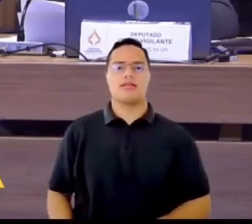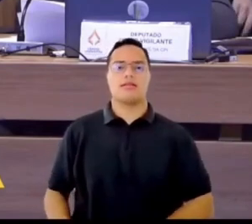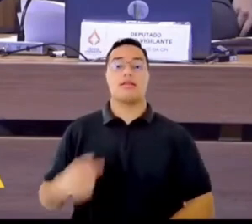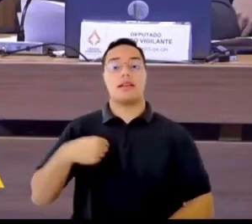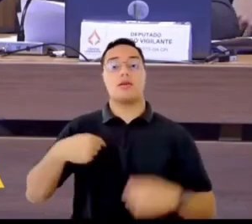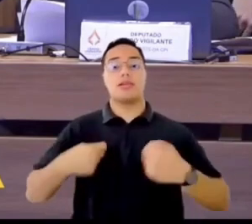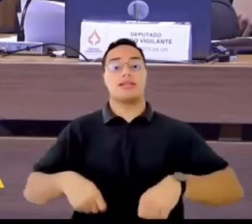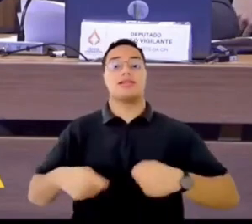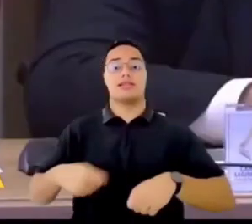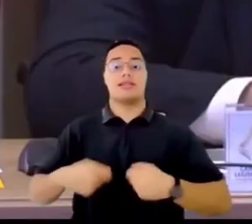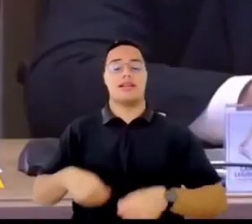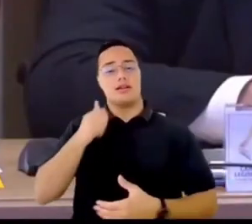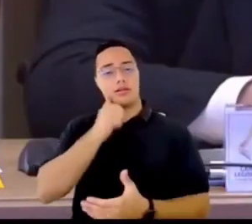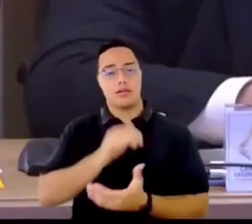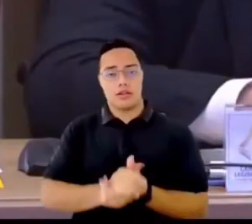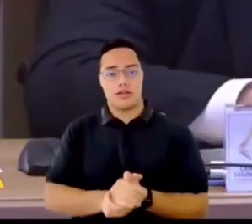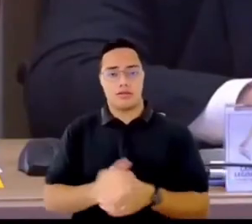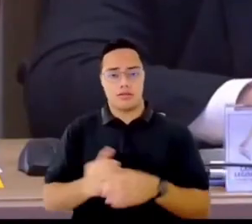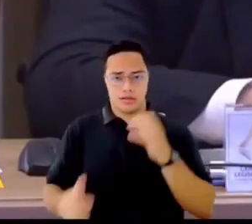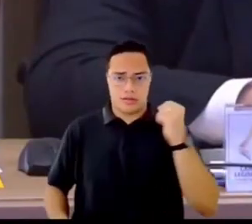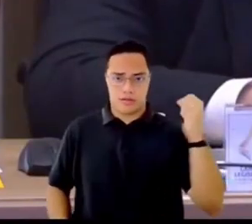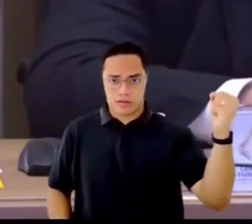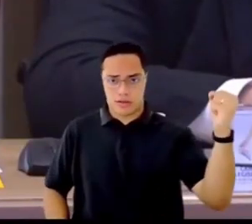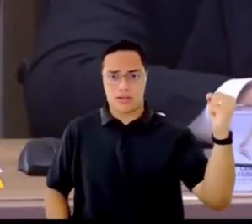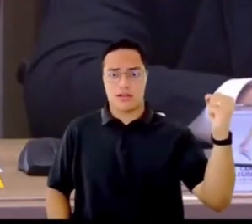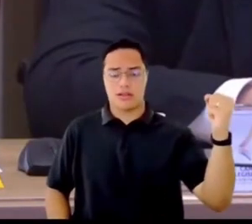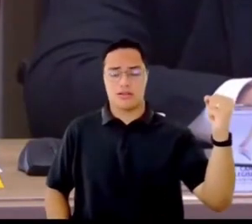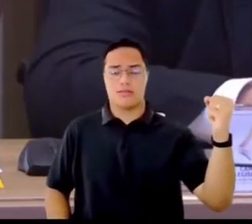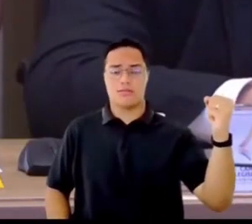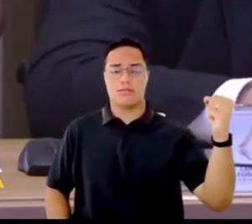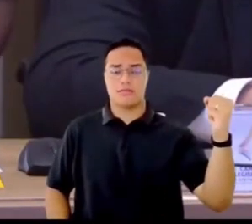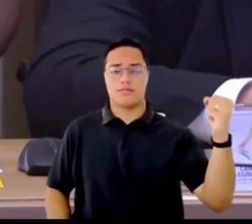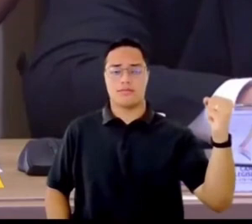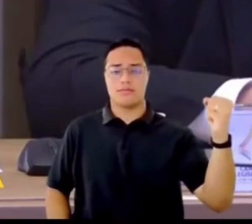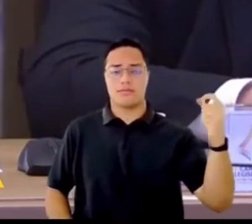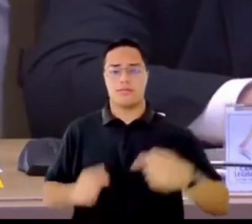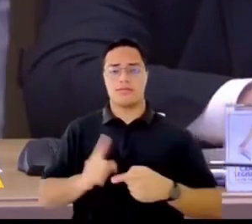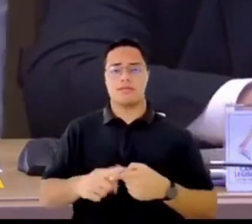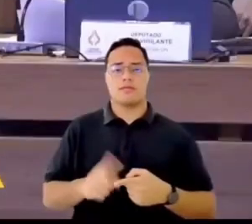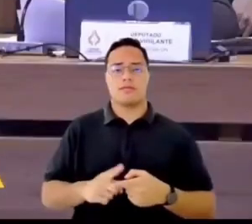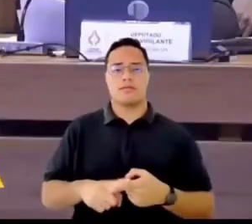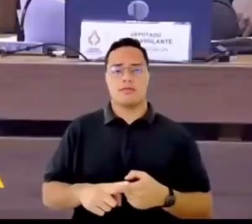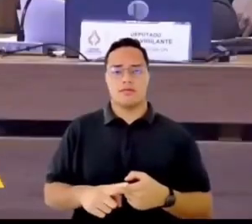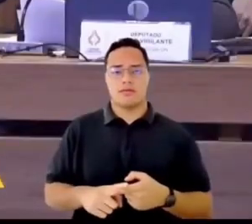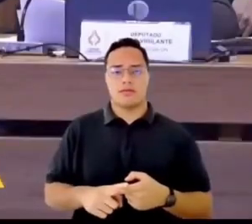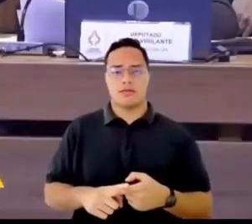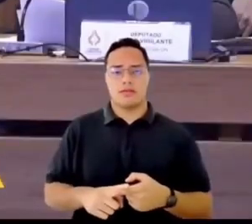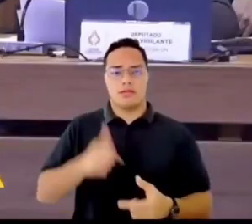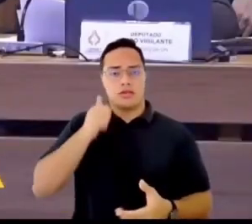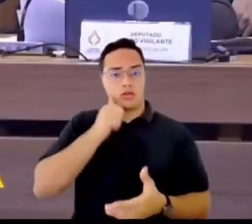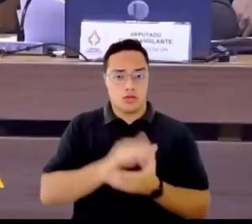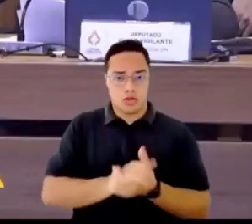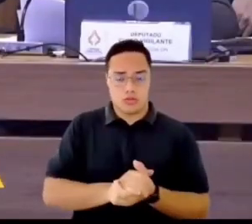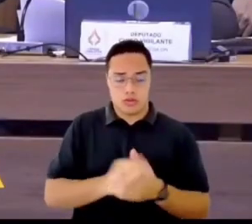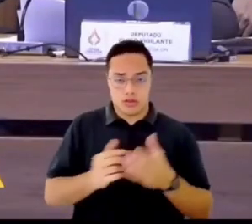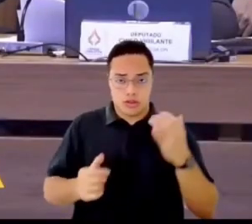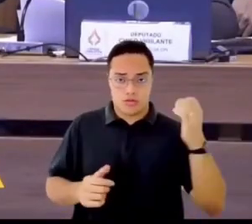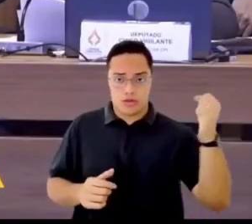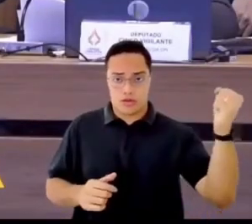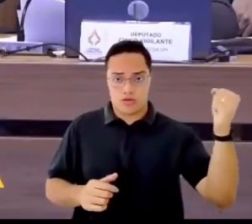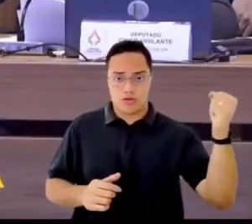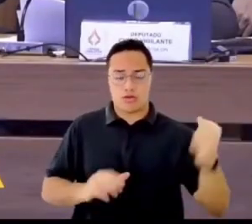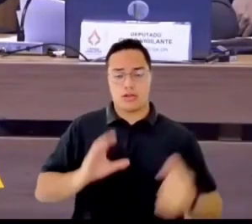esposa. Sim. A gente já tinha feito uma solicitação a várias execuções penais. Sua esposa viajou para o Ceará? Para o Ceará, para visitar